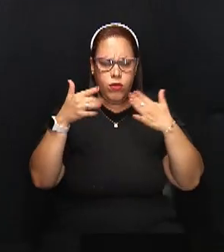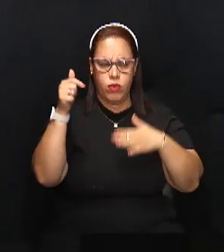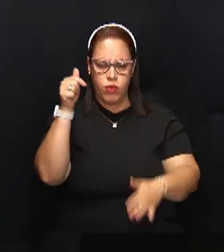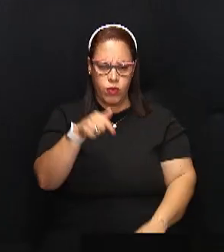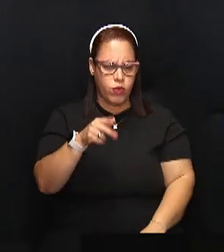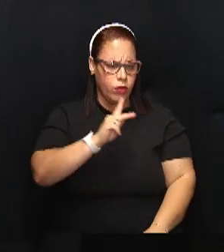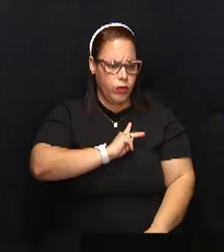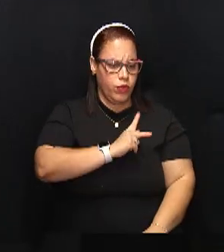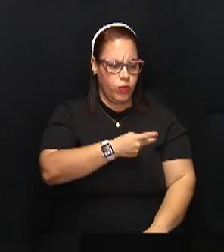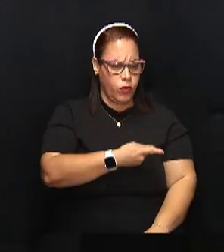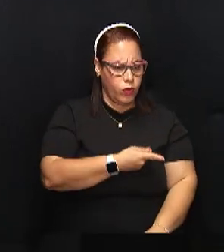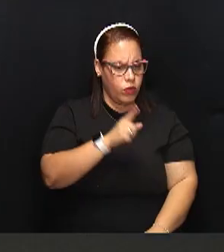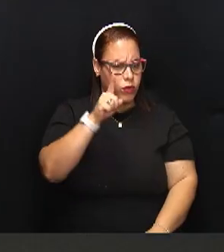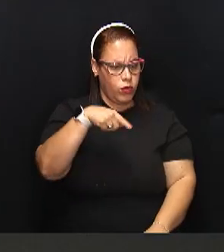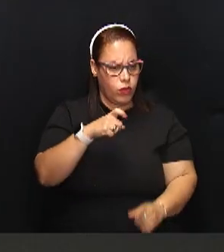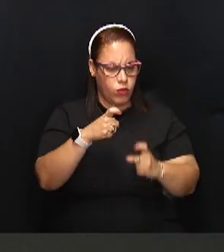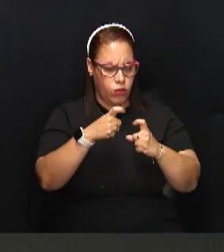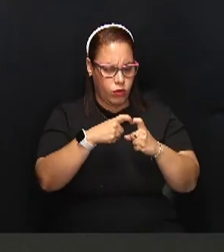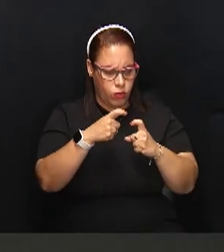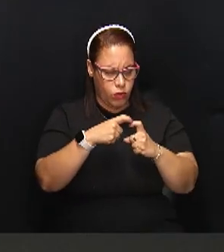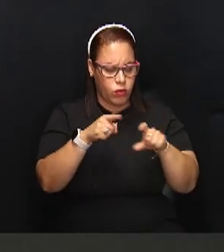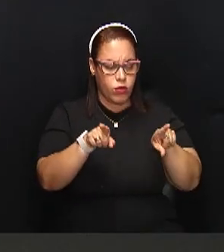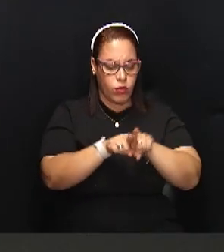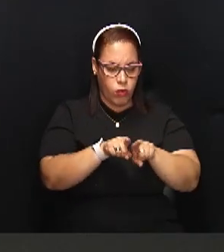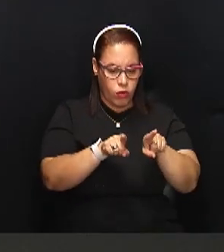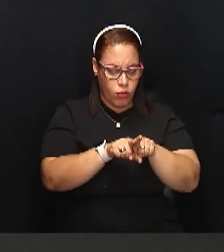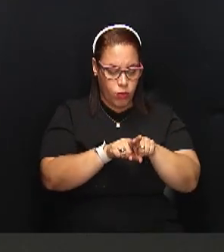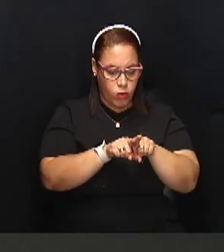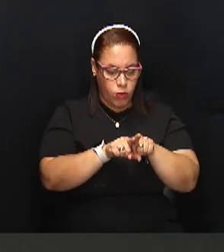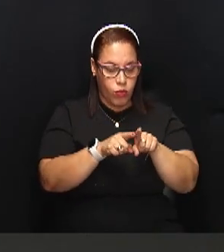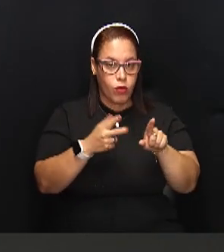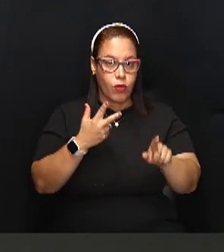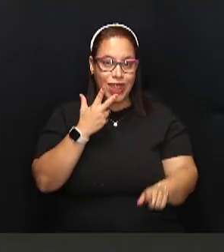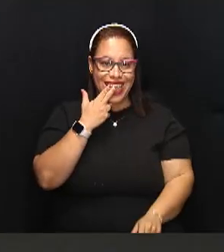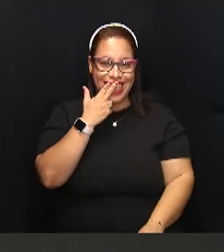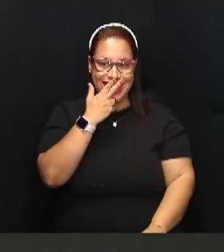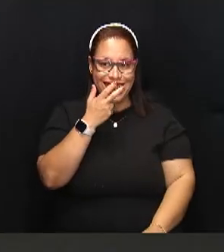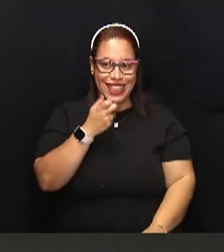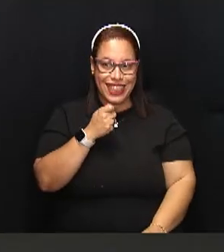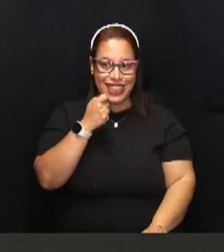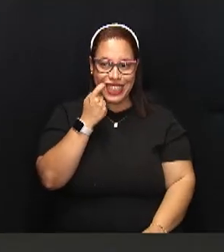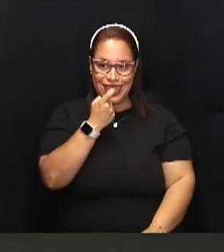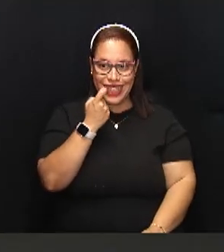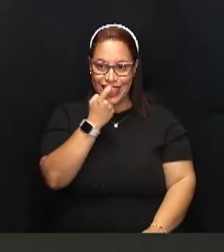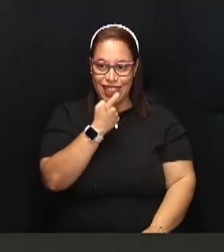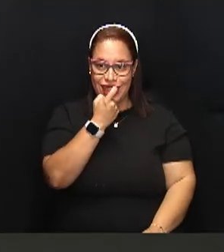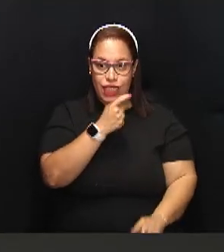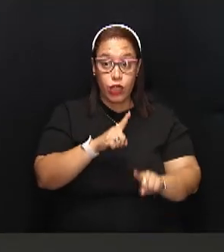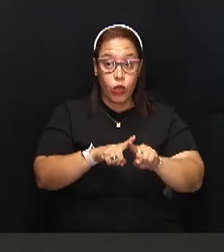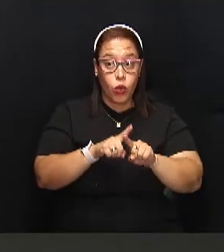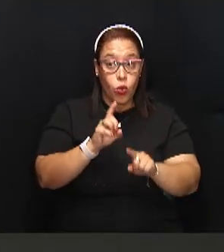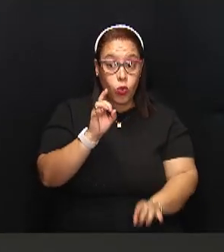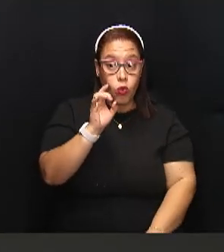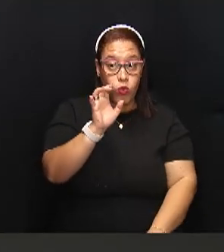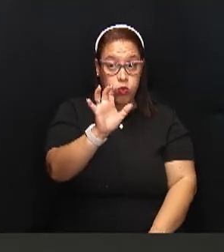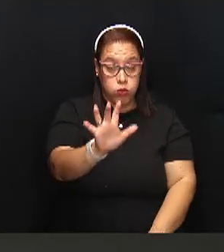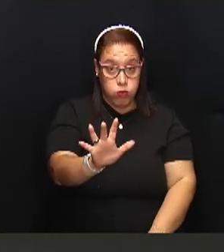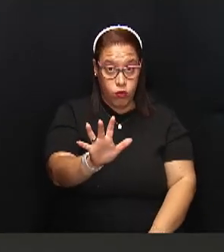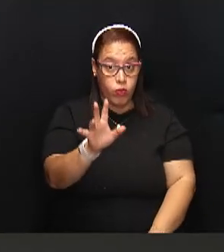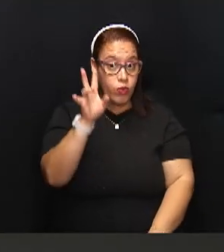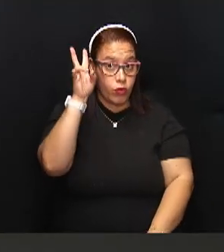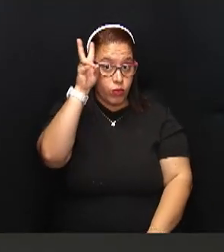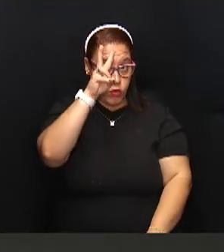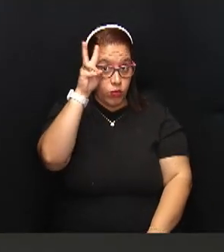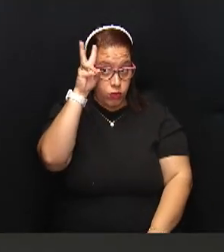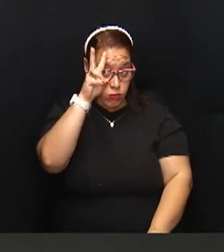Paulo Haddad é médico e também cirurgião dentista. Só que, então, justamente por essa história, a gente